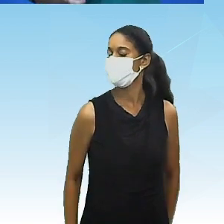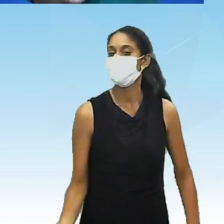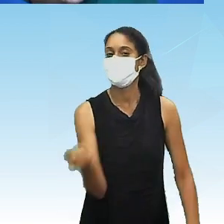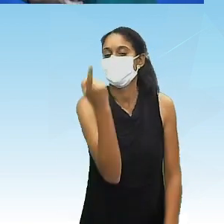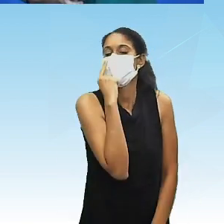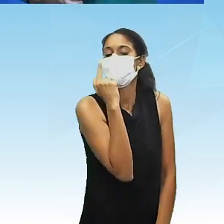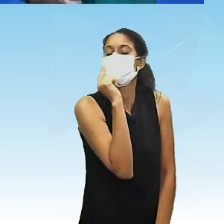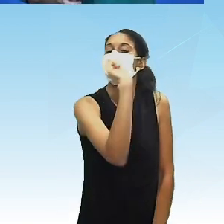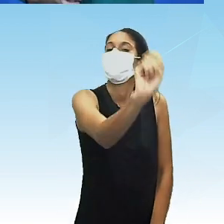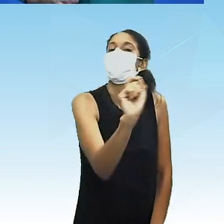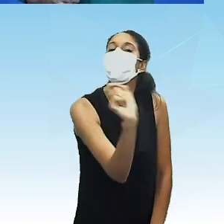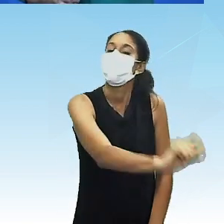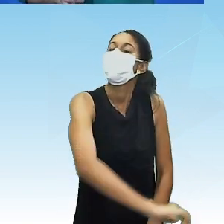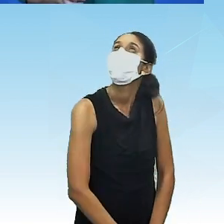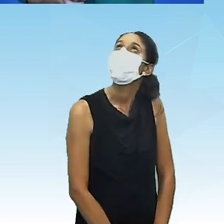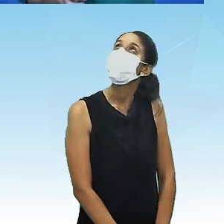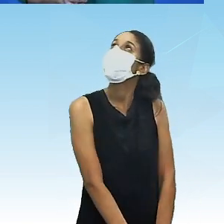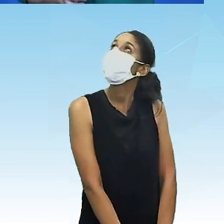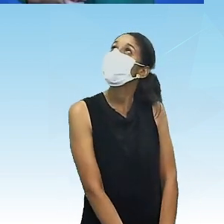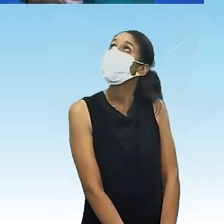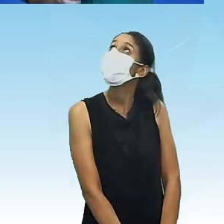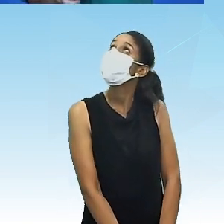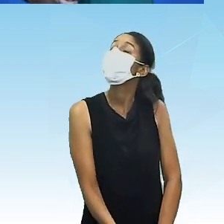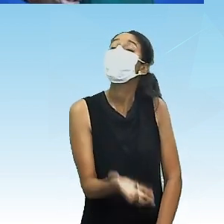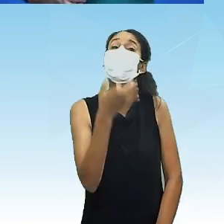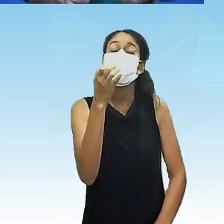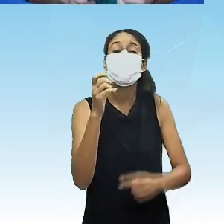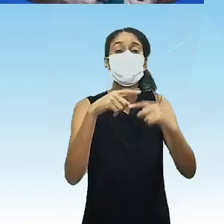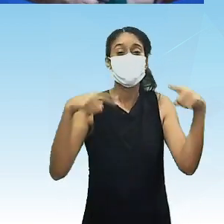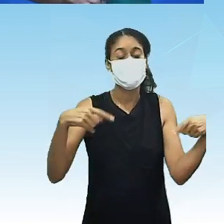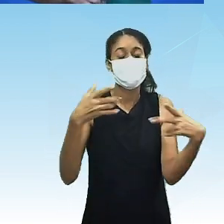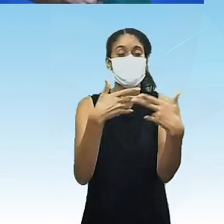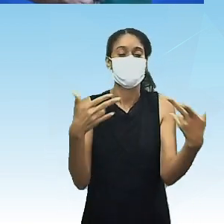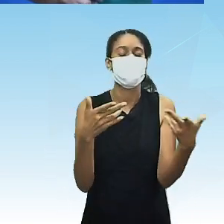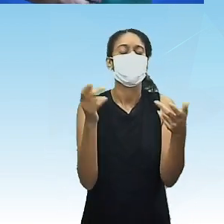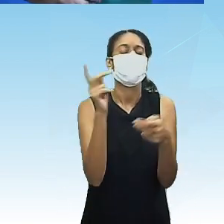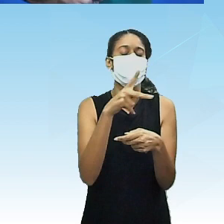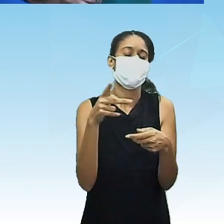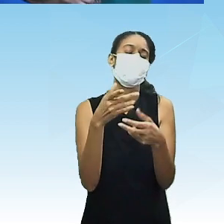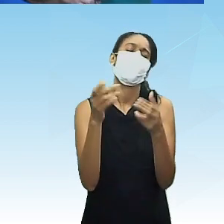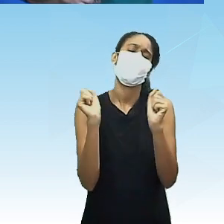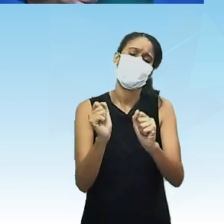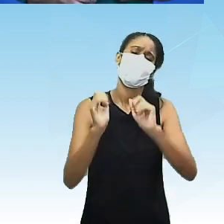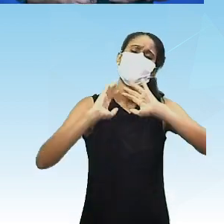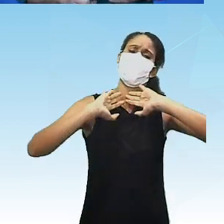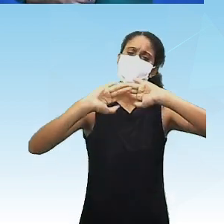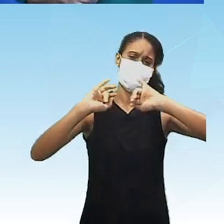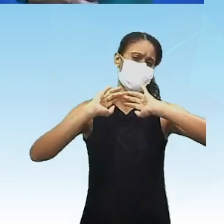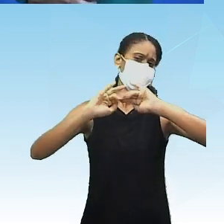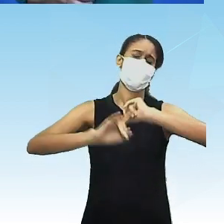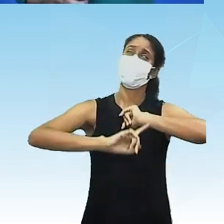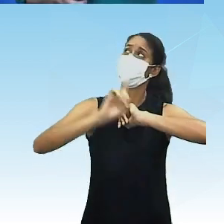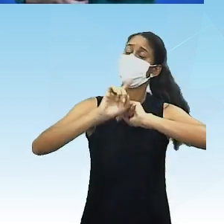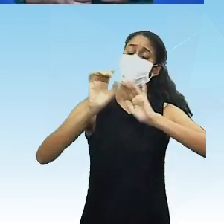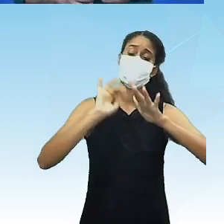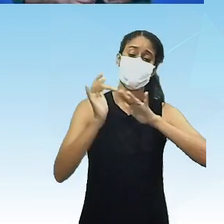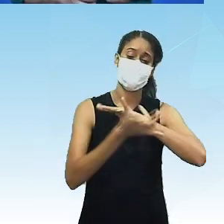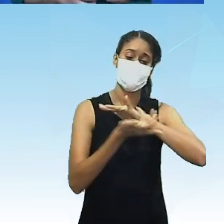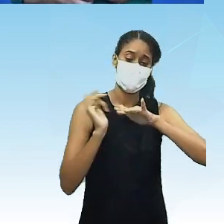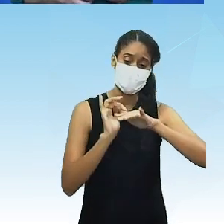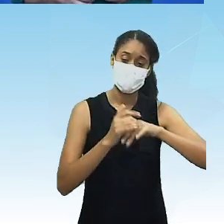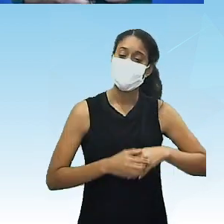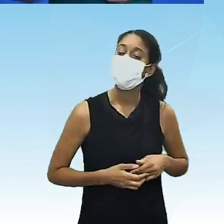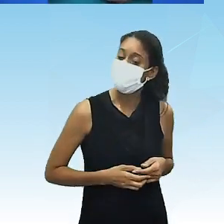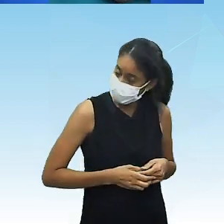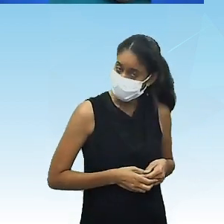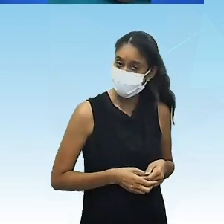casa, professor e professora que quiser esse material, dá um feed lá para mim, dá um retorno, manda uma mensagem para mim, que eu compartilho o link dessa